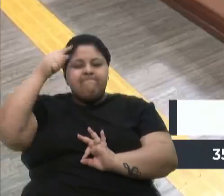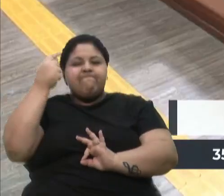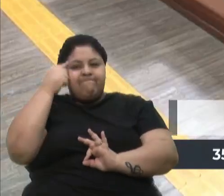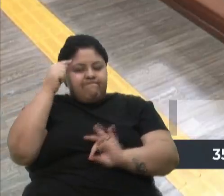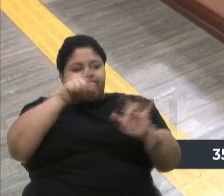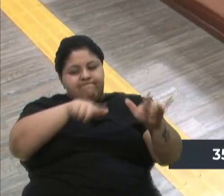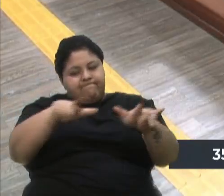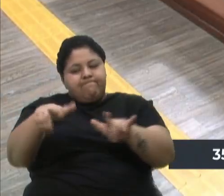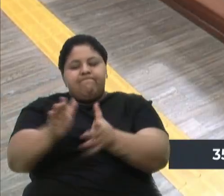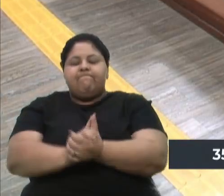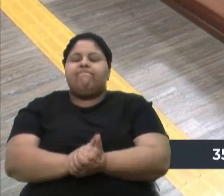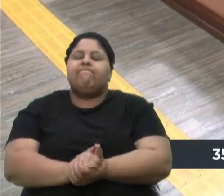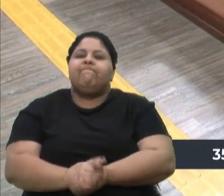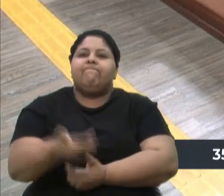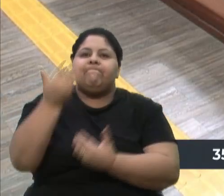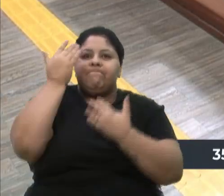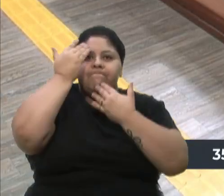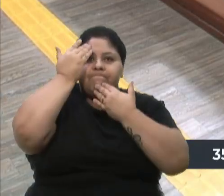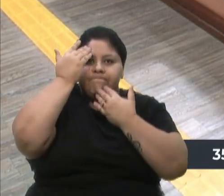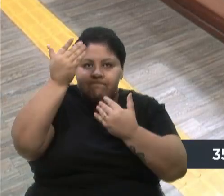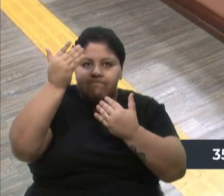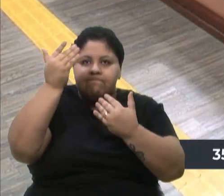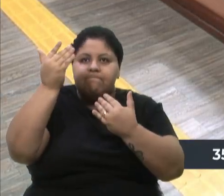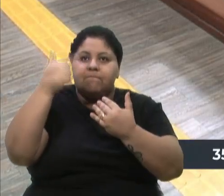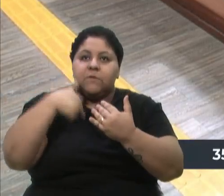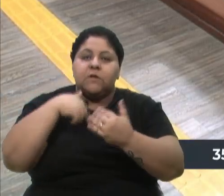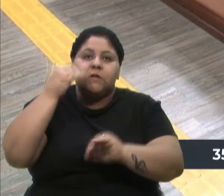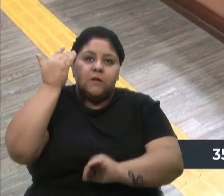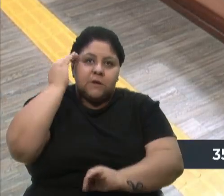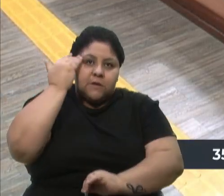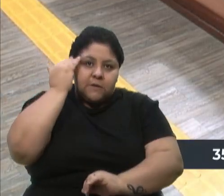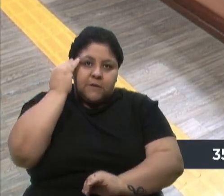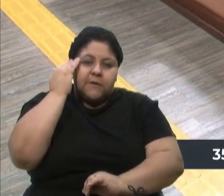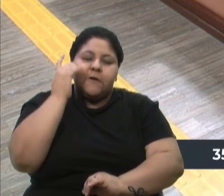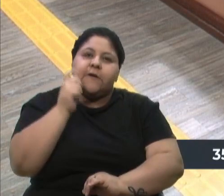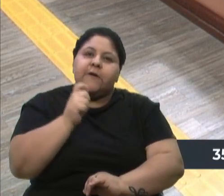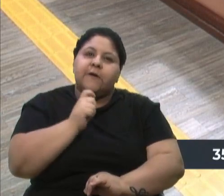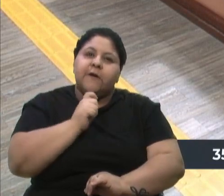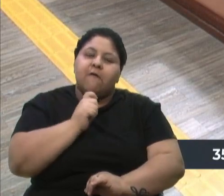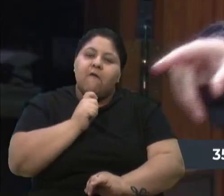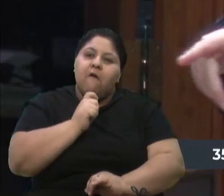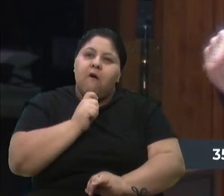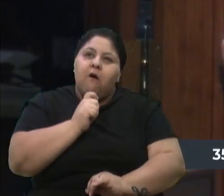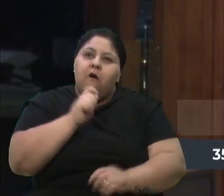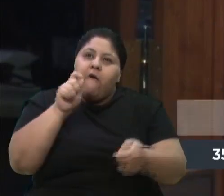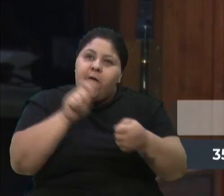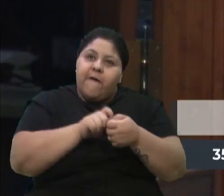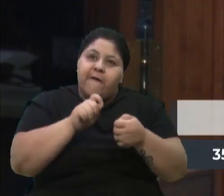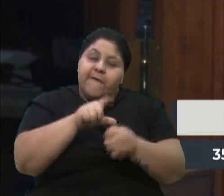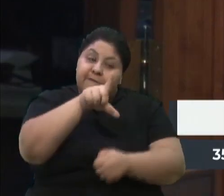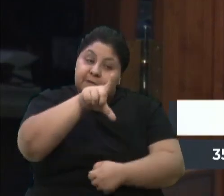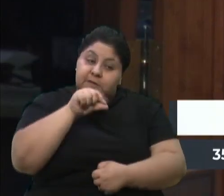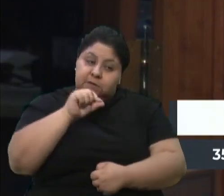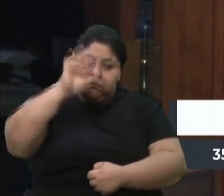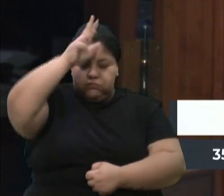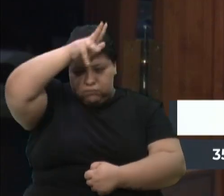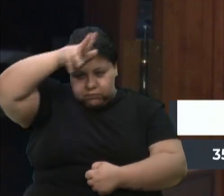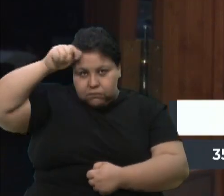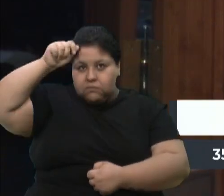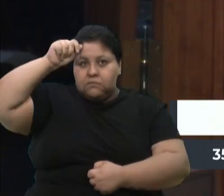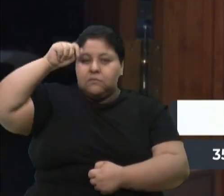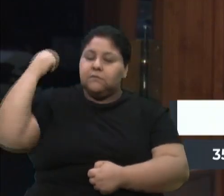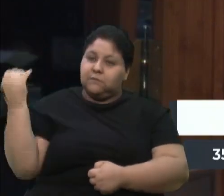vereador Menegúcio. Eu sei que o senhor fez essa indicação para o município, é importante isso,